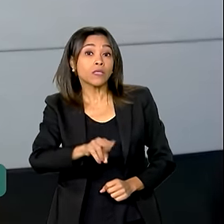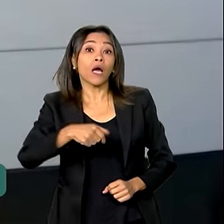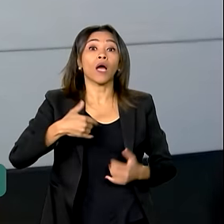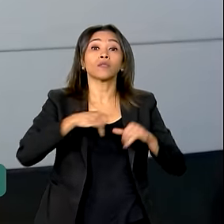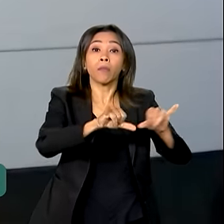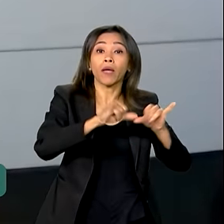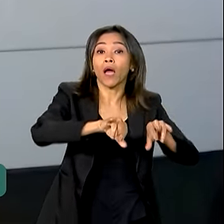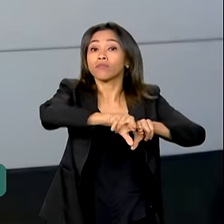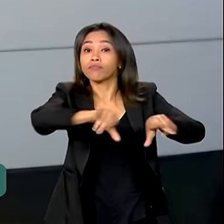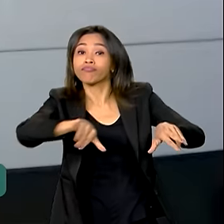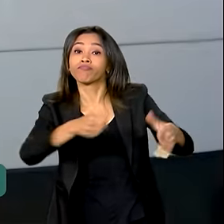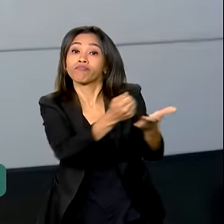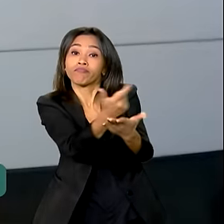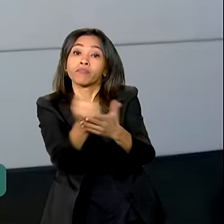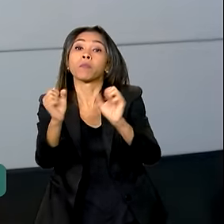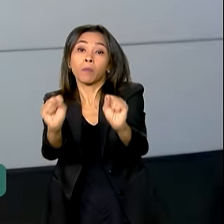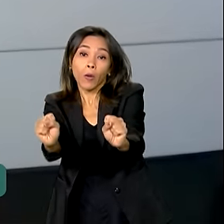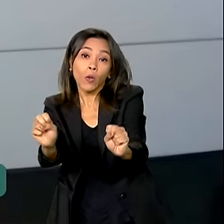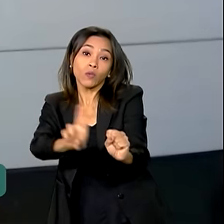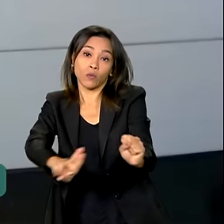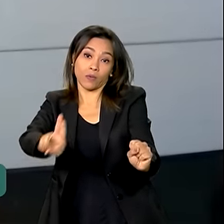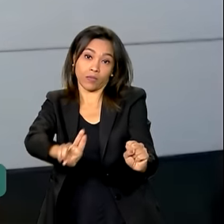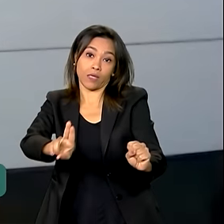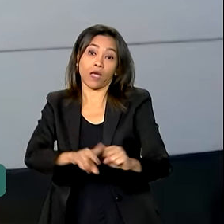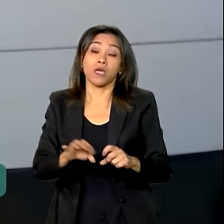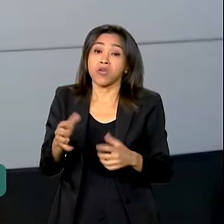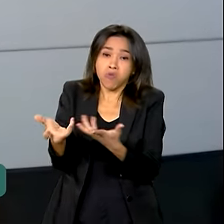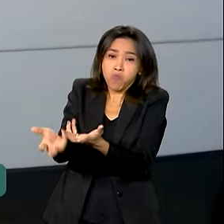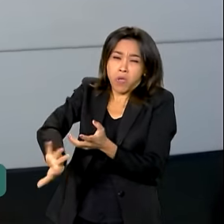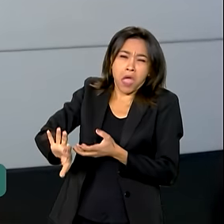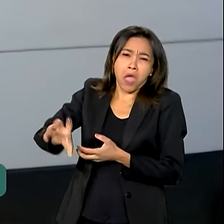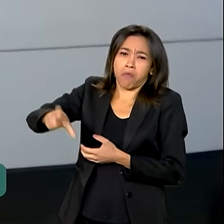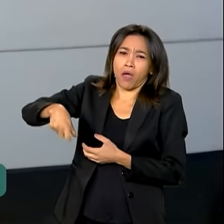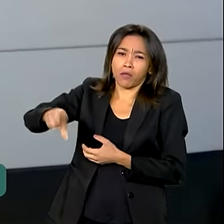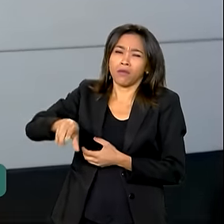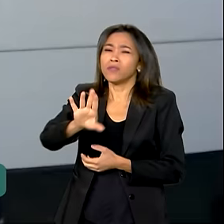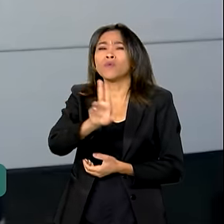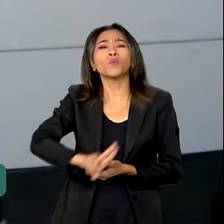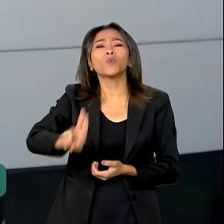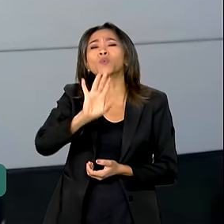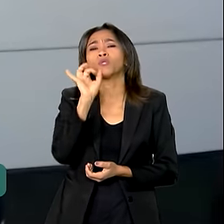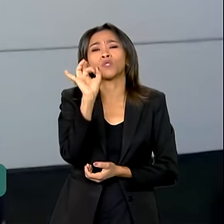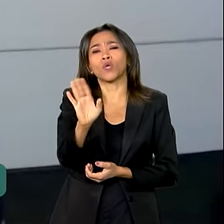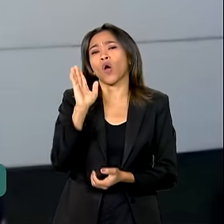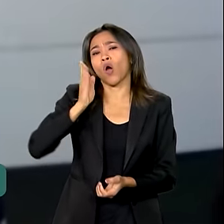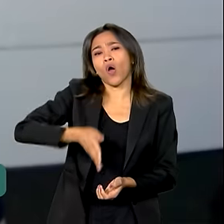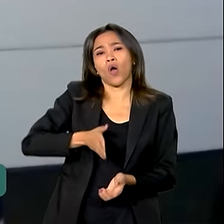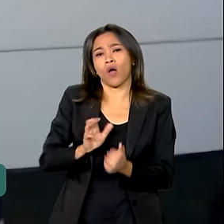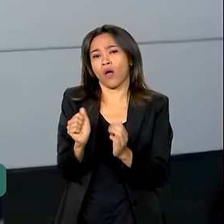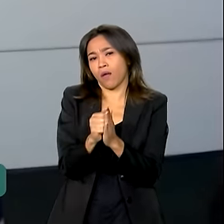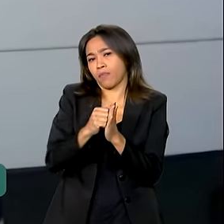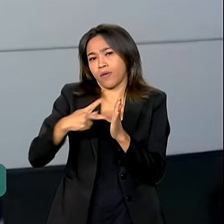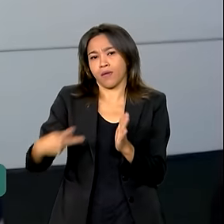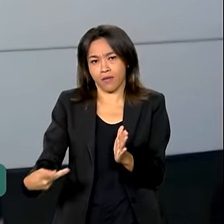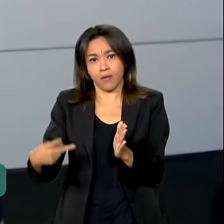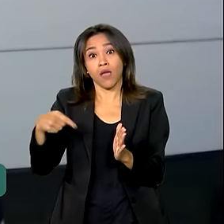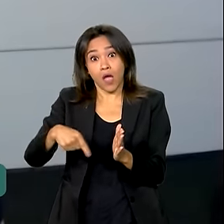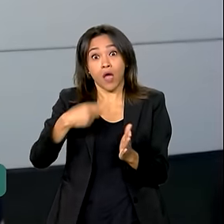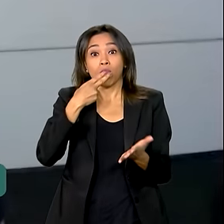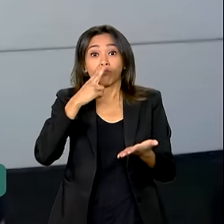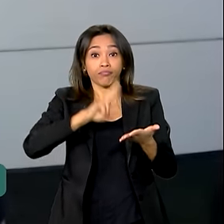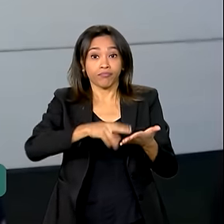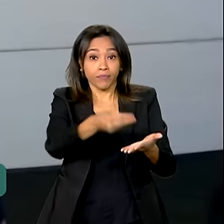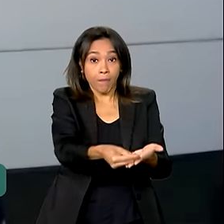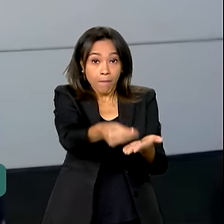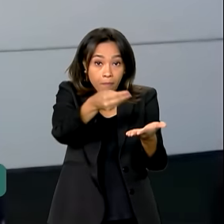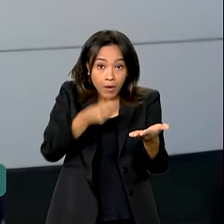o cartão ou ele não queira o cartão, ele pode movimentar tudo pelo aplicativo. A Caixa faz a entrega do cartão no endereço do